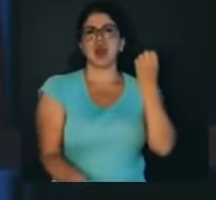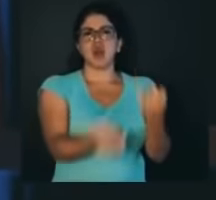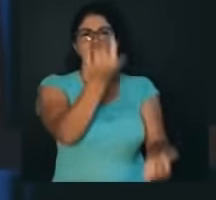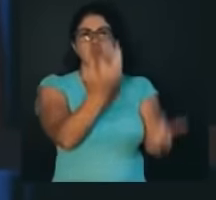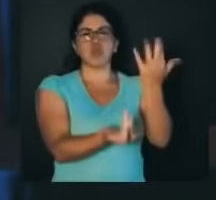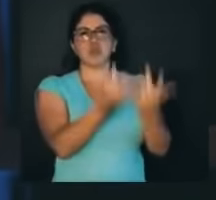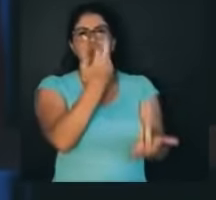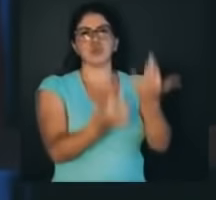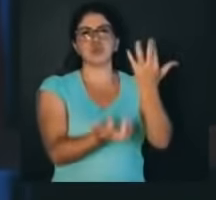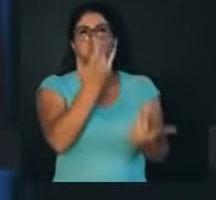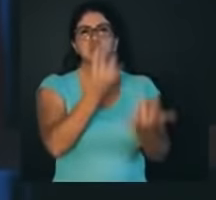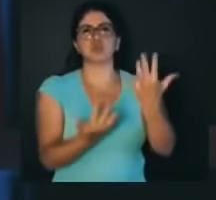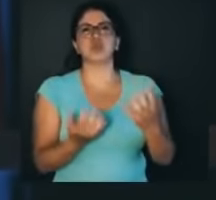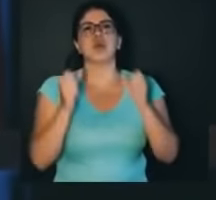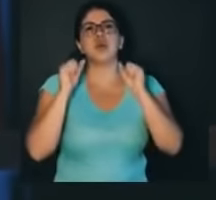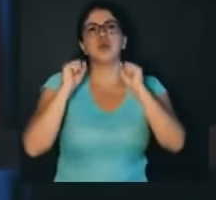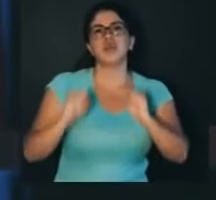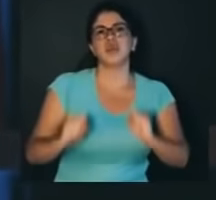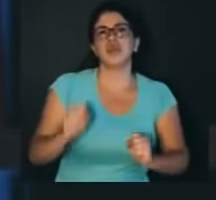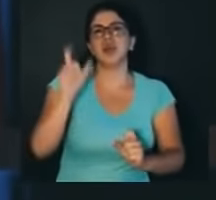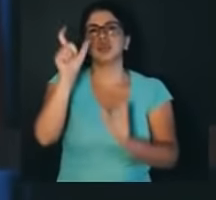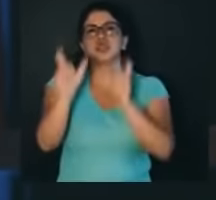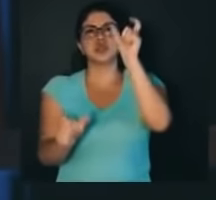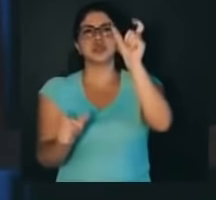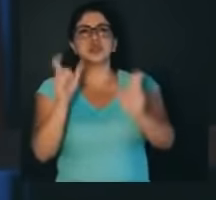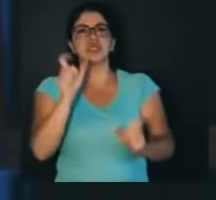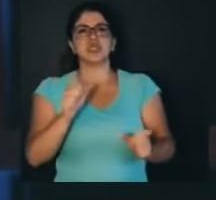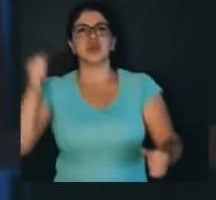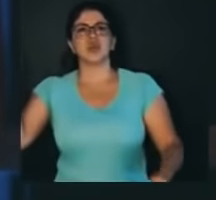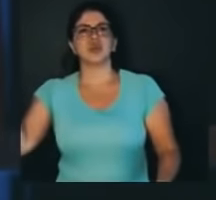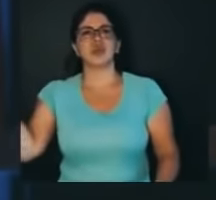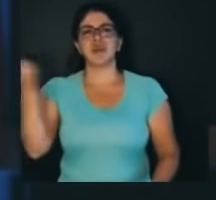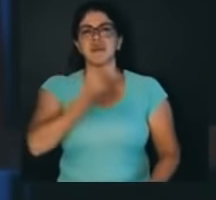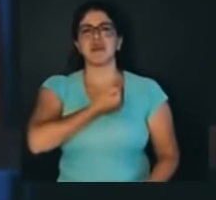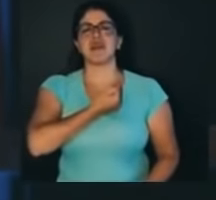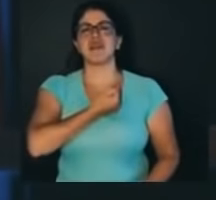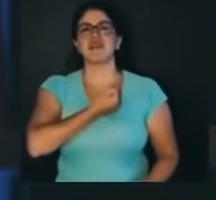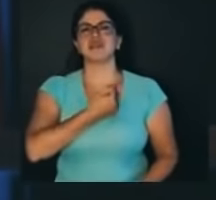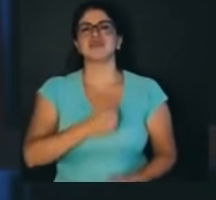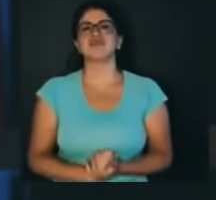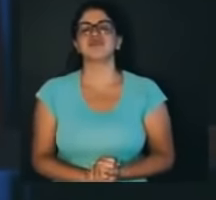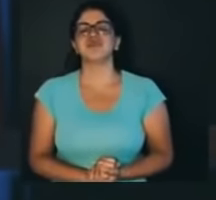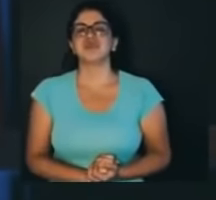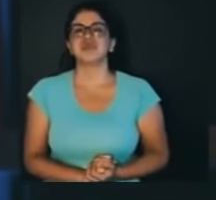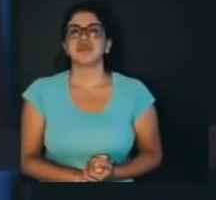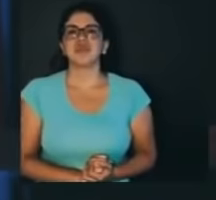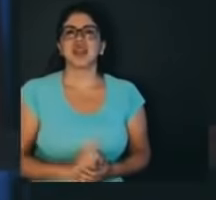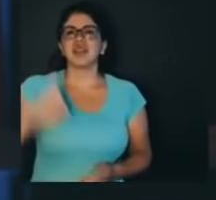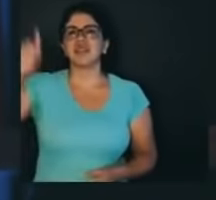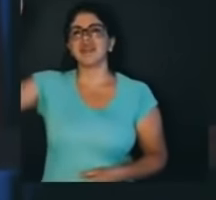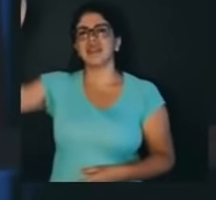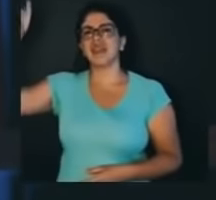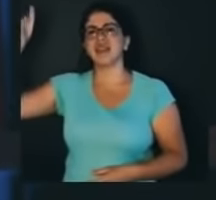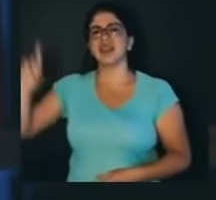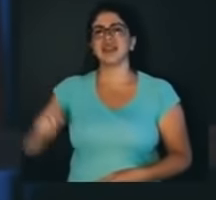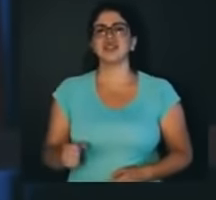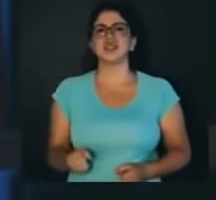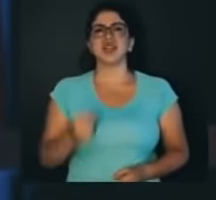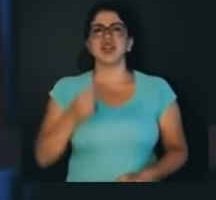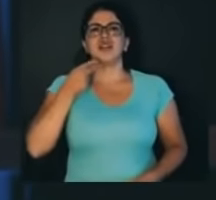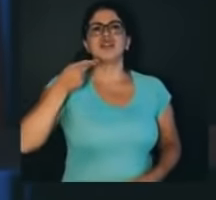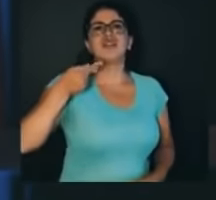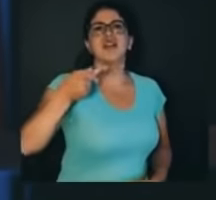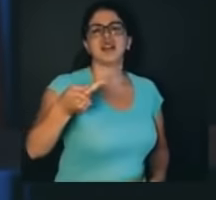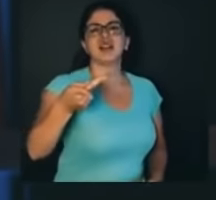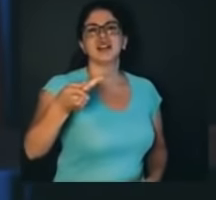pessoas. É através da palavra que Deus, o Senhor, criou todas as coisas. E nós também temos a possibilidade